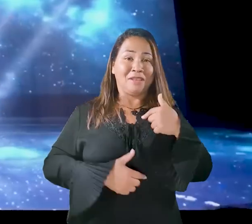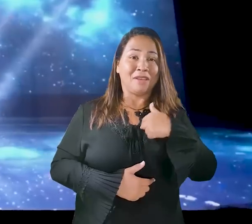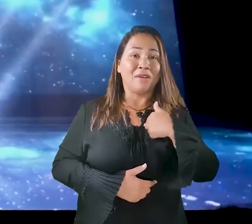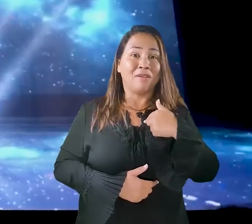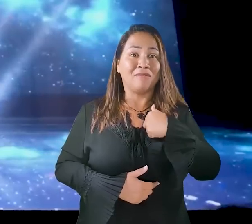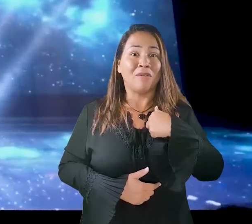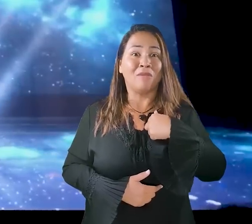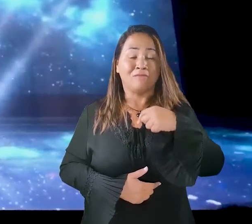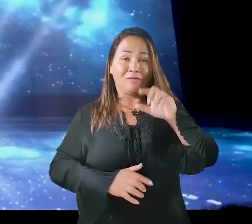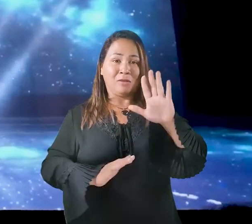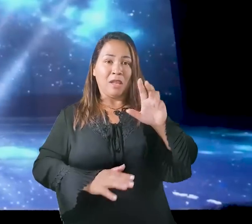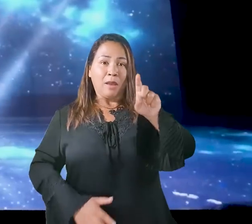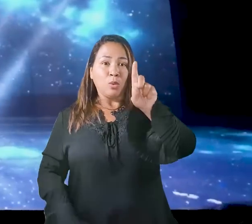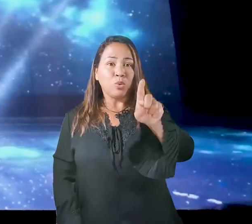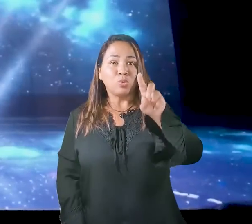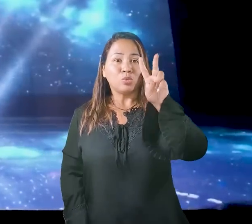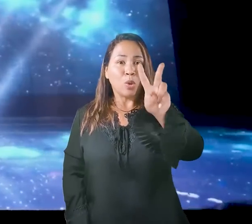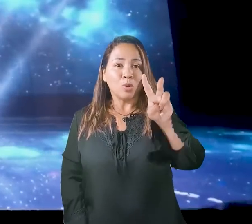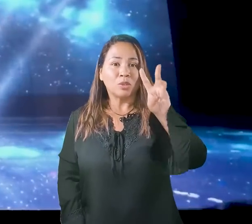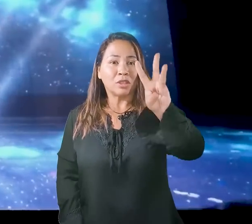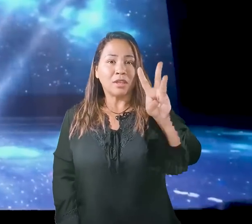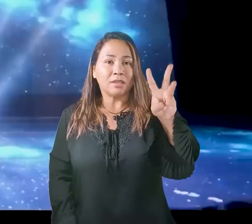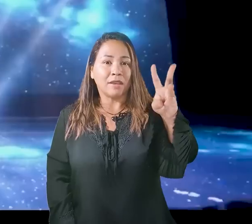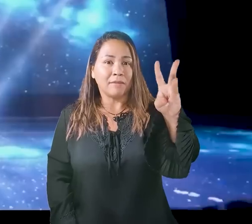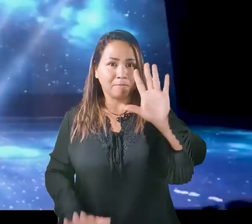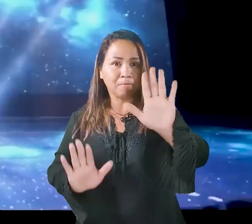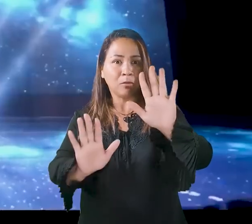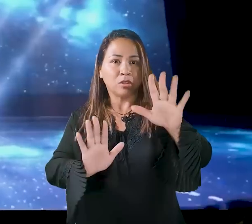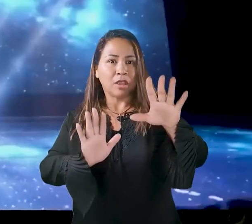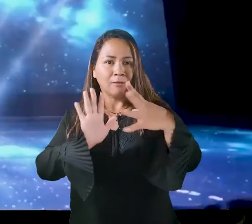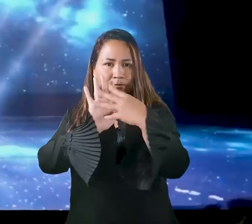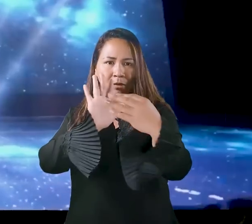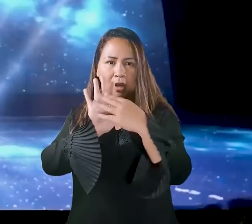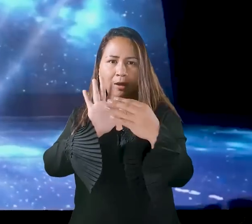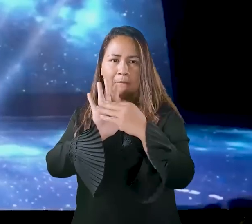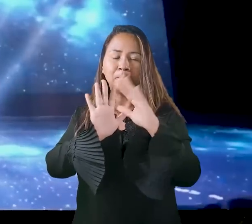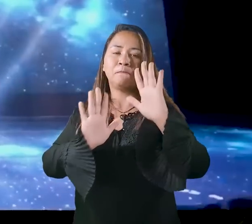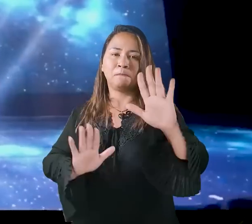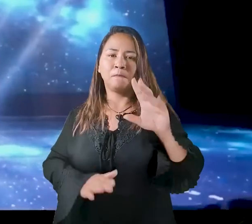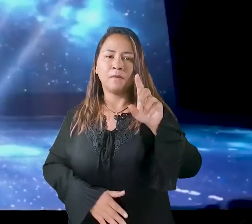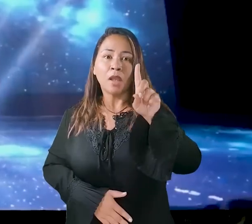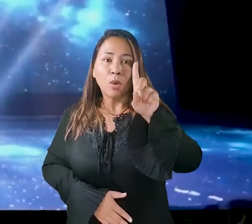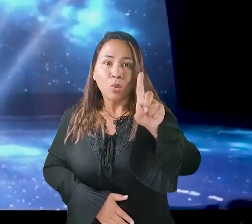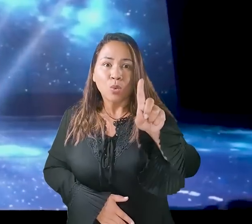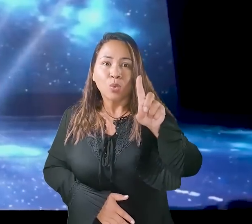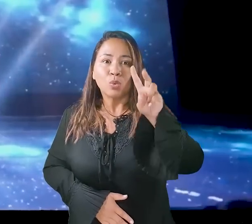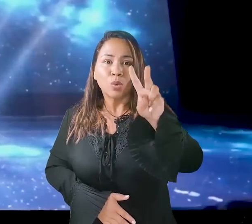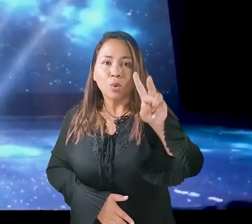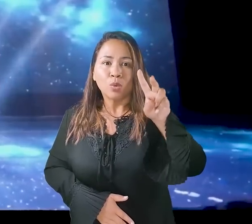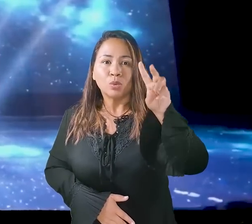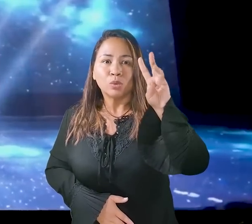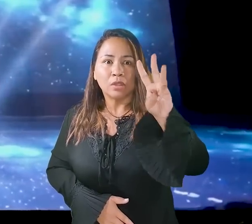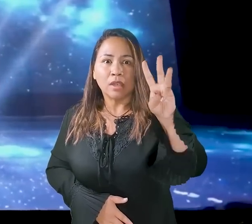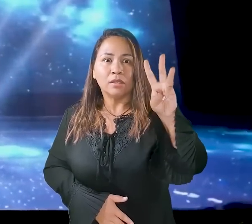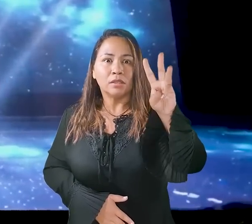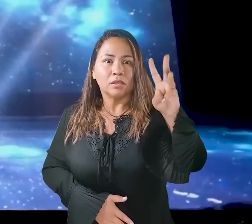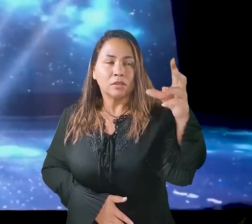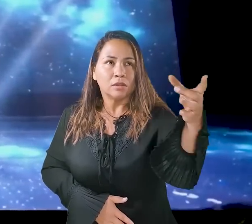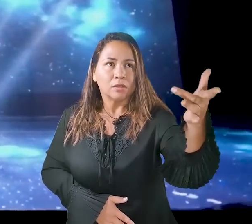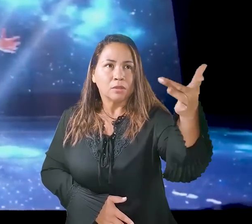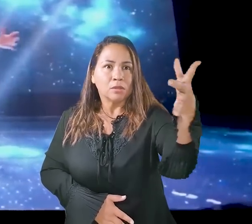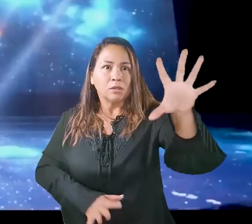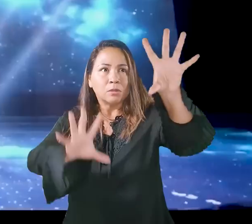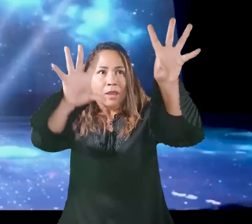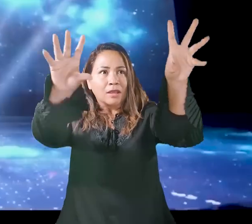dentro de você. Um. Imantando nas tuas células a imagem que representa o teu eu do futuro. Dois.